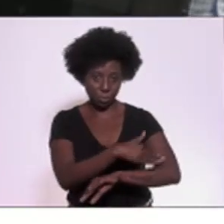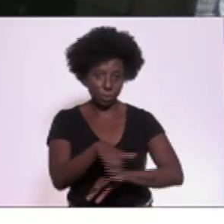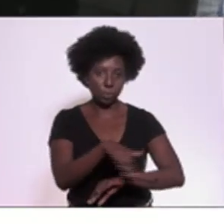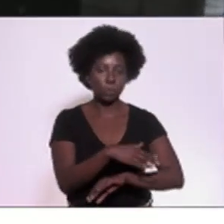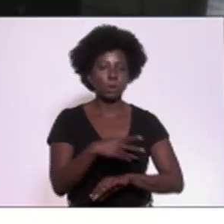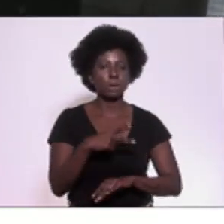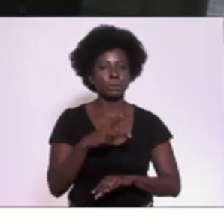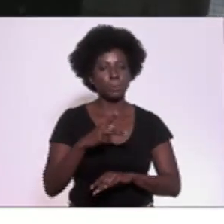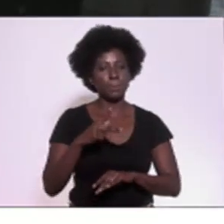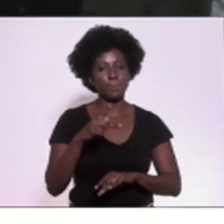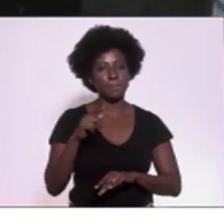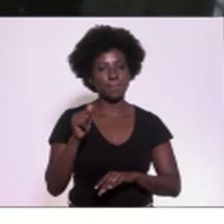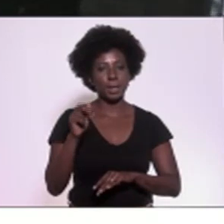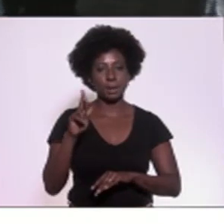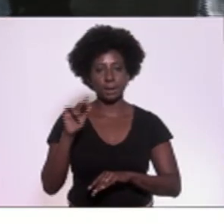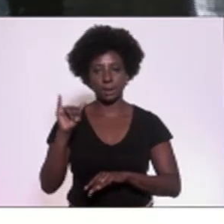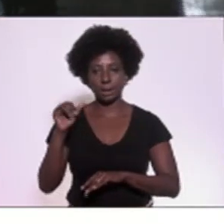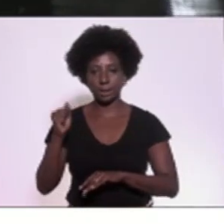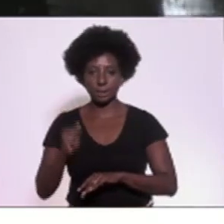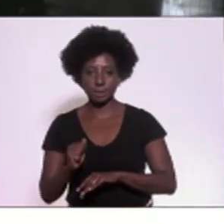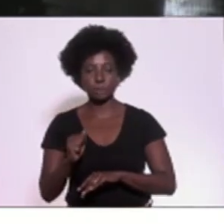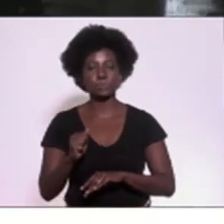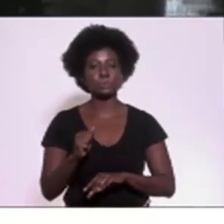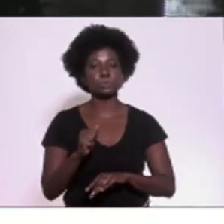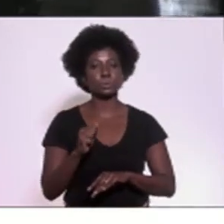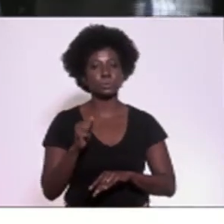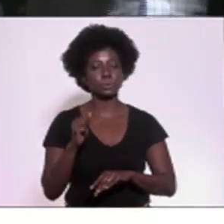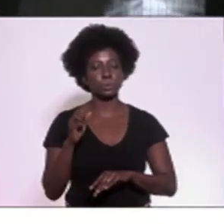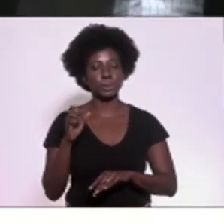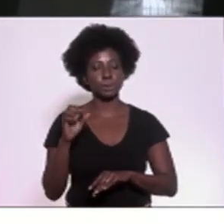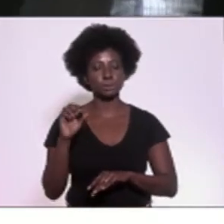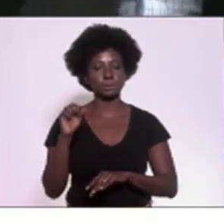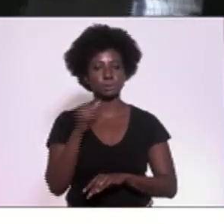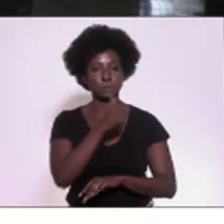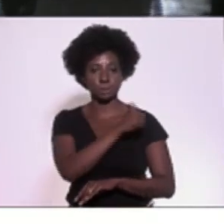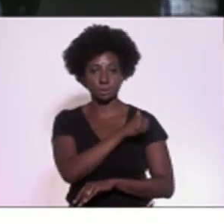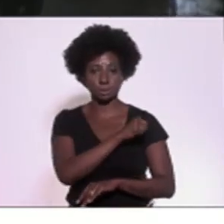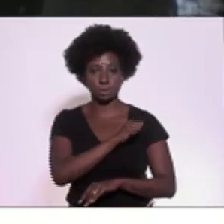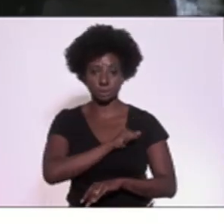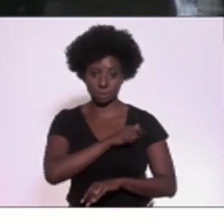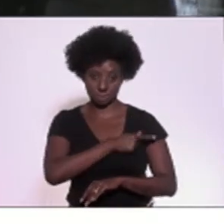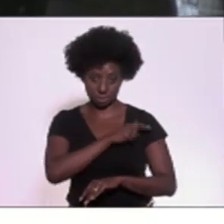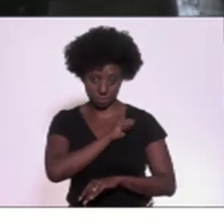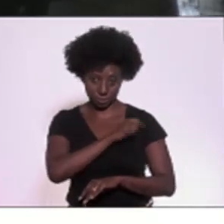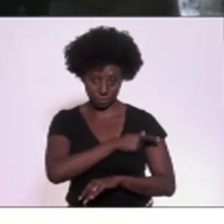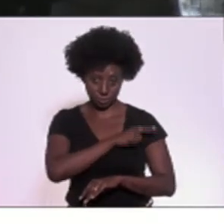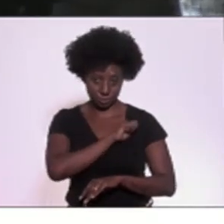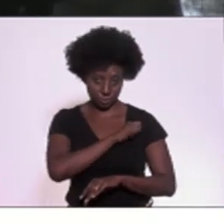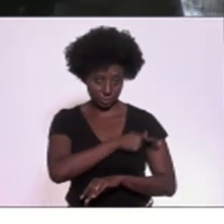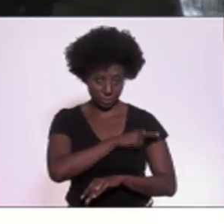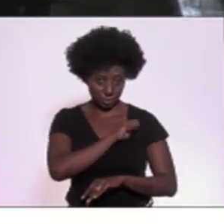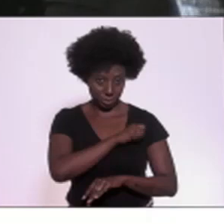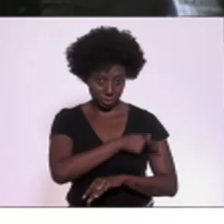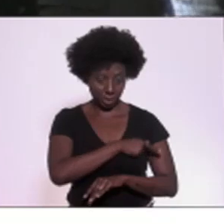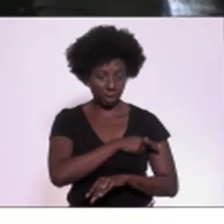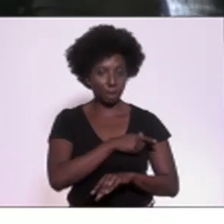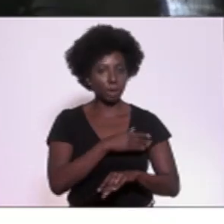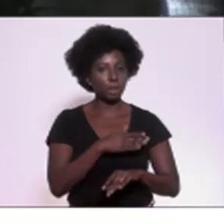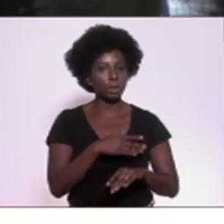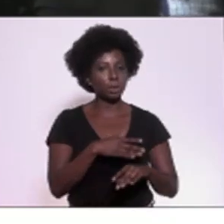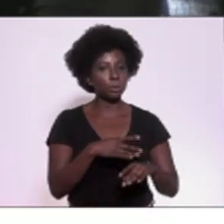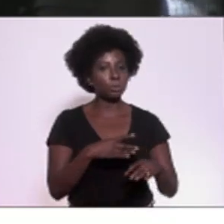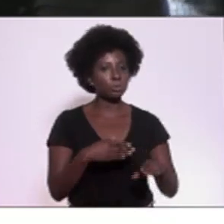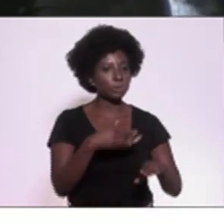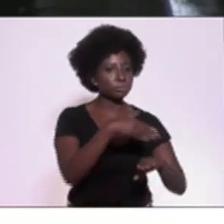Paraíso, no município de São Gonçalo, para a implantação de uma unidade de